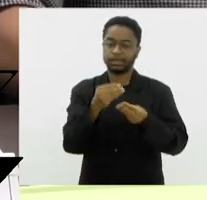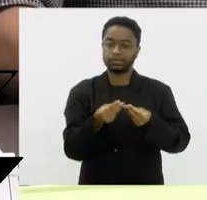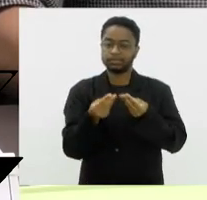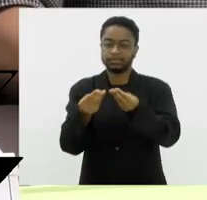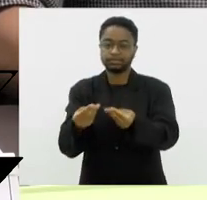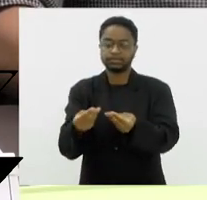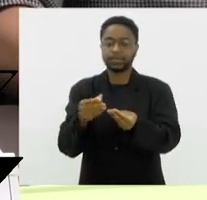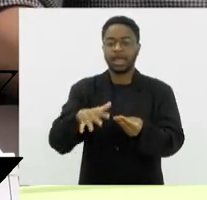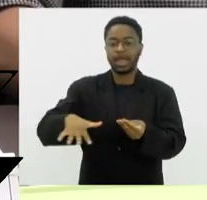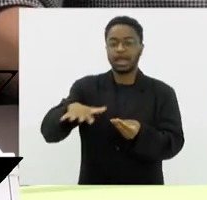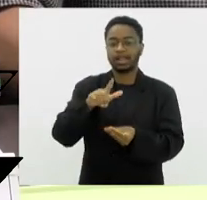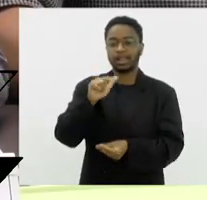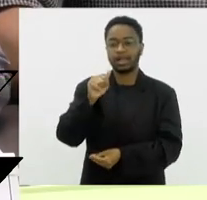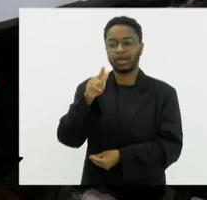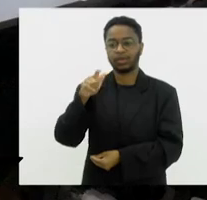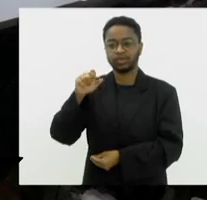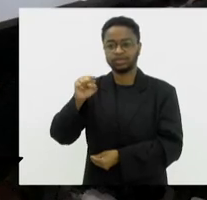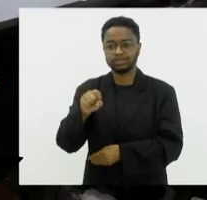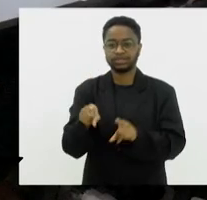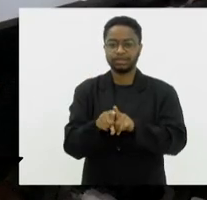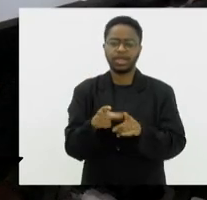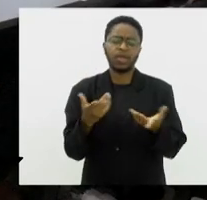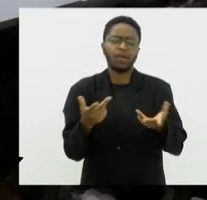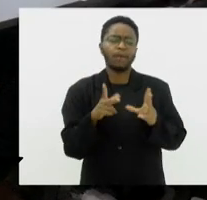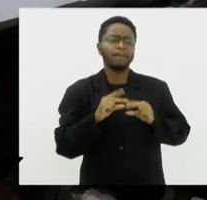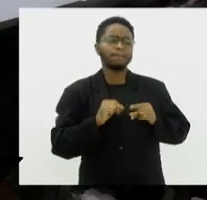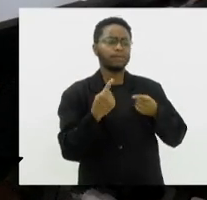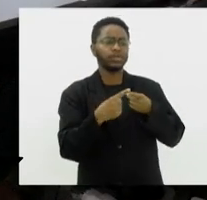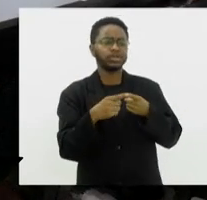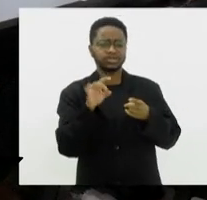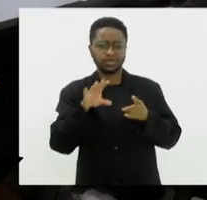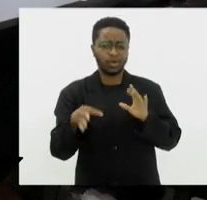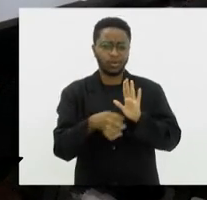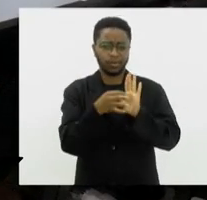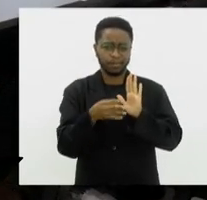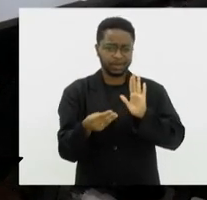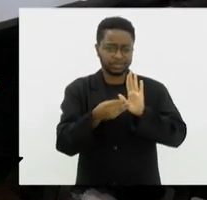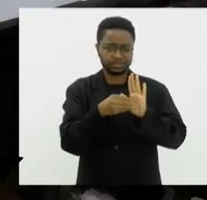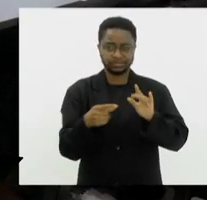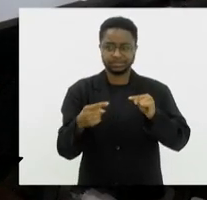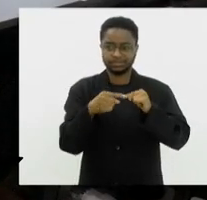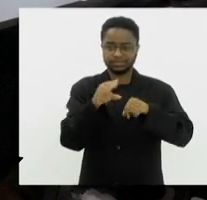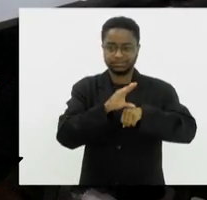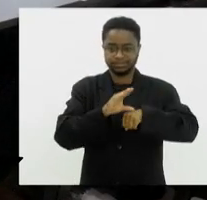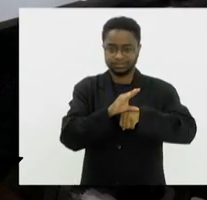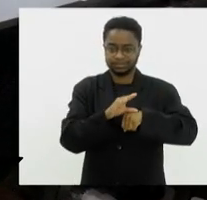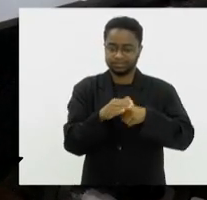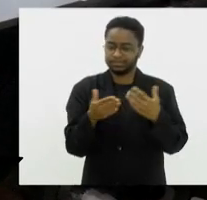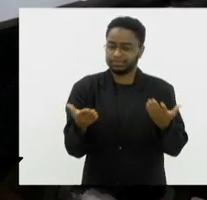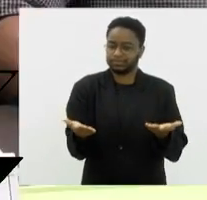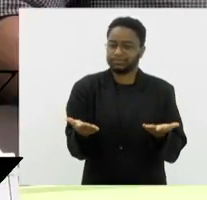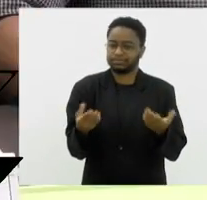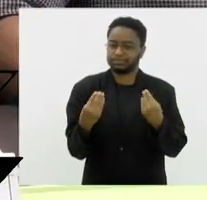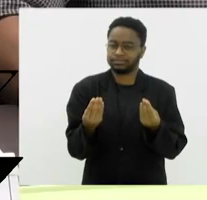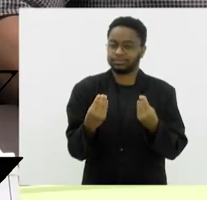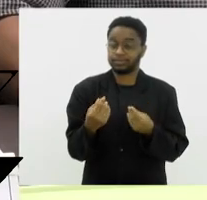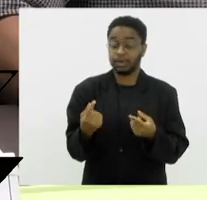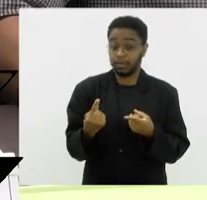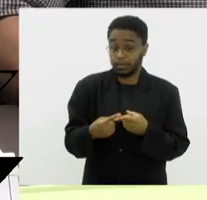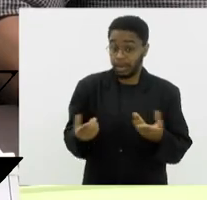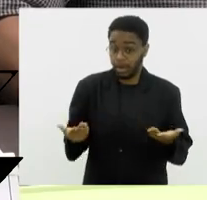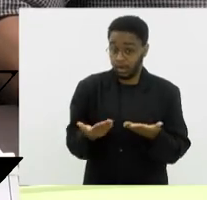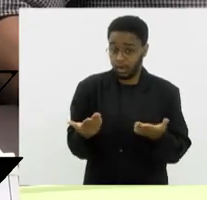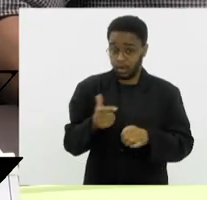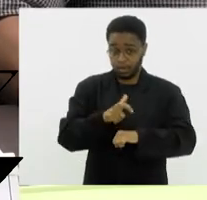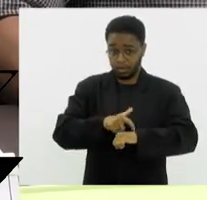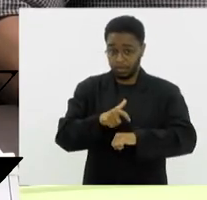dos lagos também. Mas o que fiz eu para merecer? Só um parecer pela condicionalidade? Mas nos tempos de